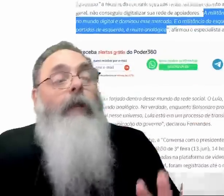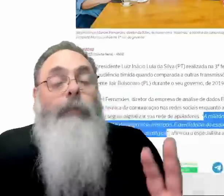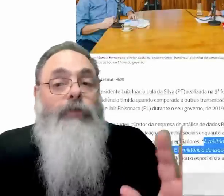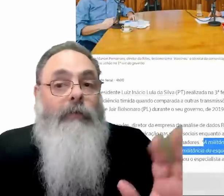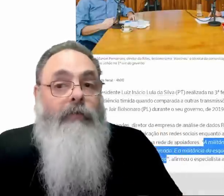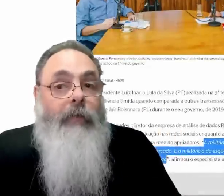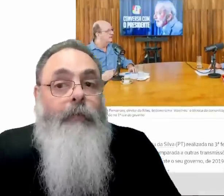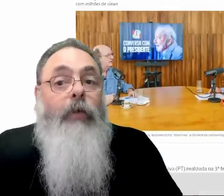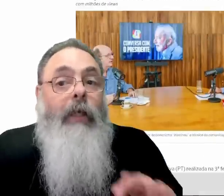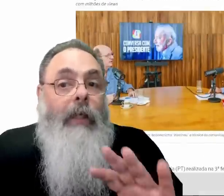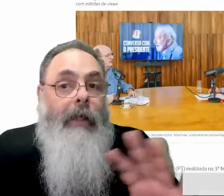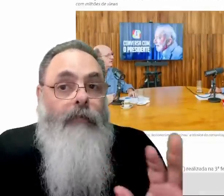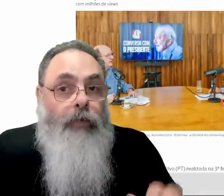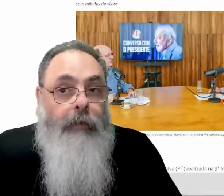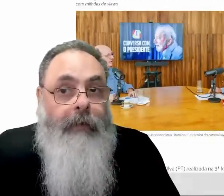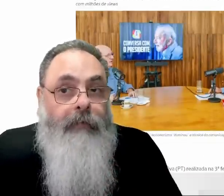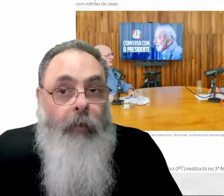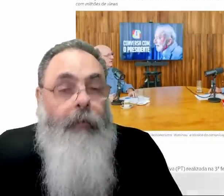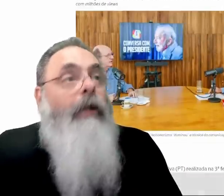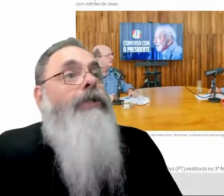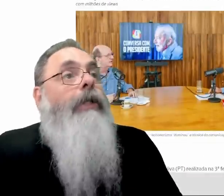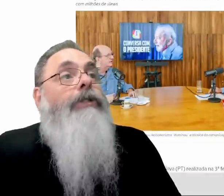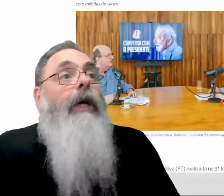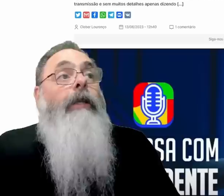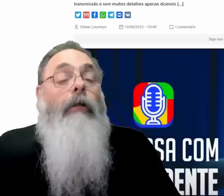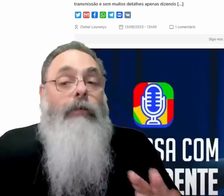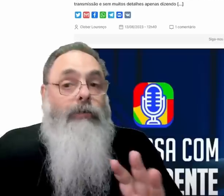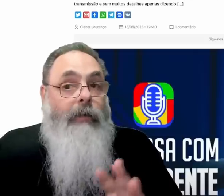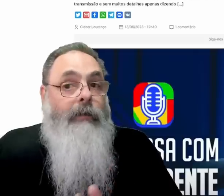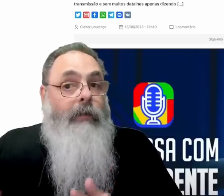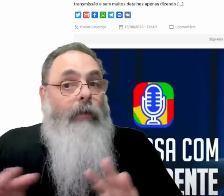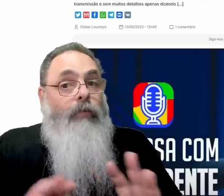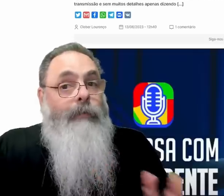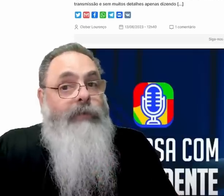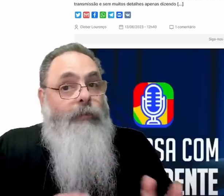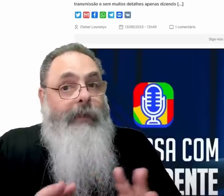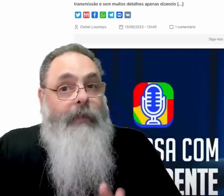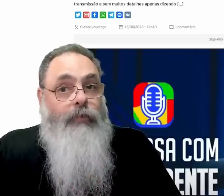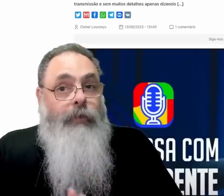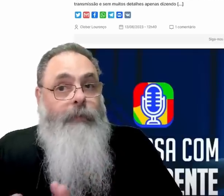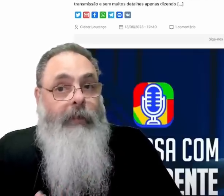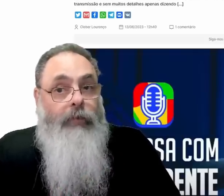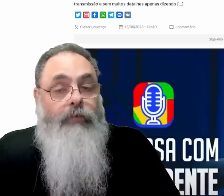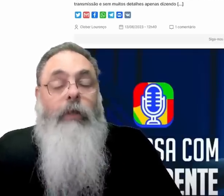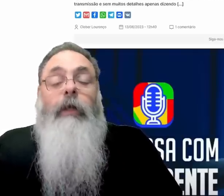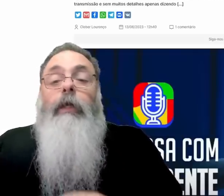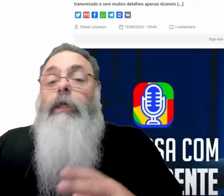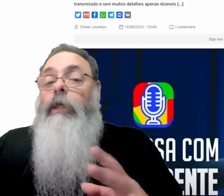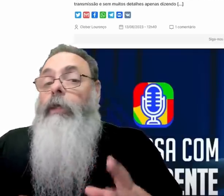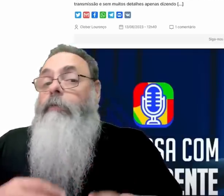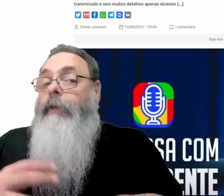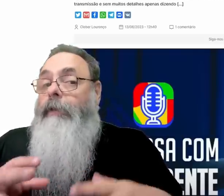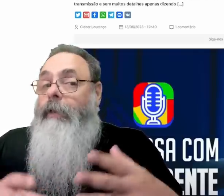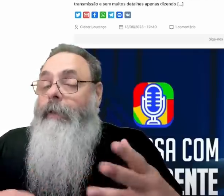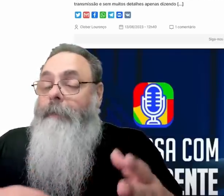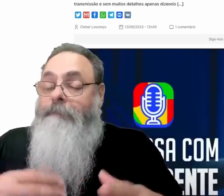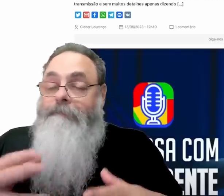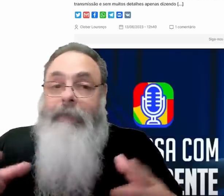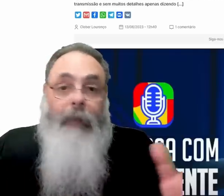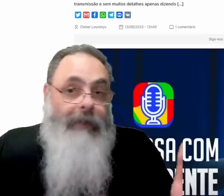é esse aí o pessoal tá falando por que que a Live do Lula teve tão pouca gente aí olha só que tem algumas explicações para isso que